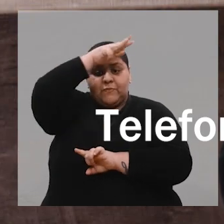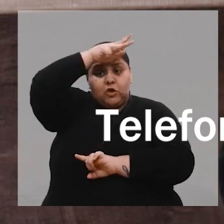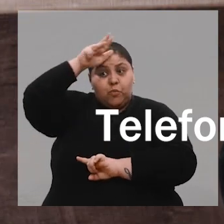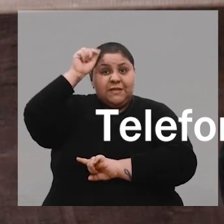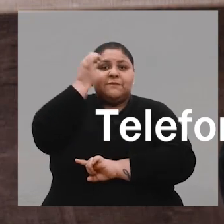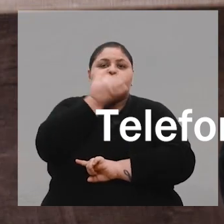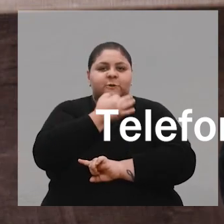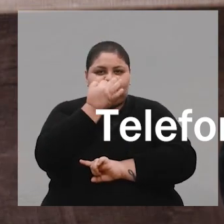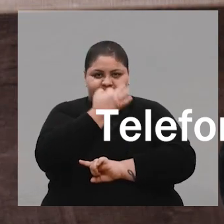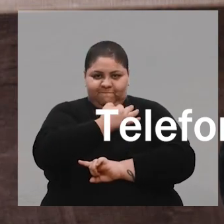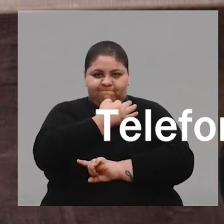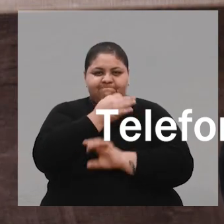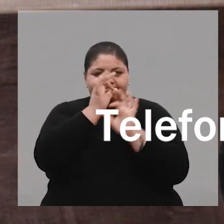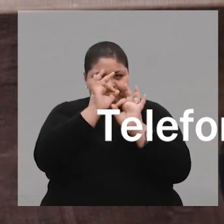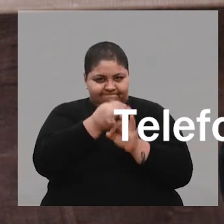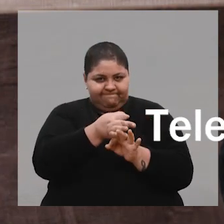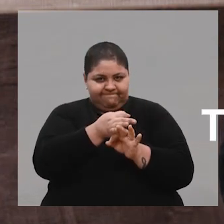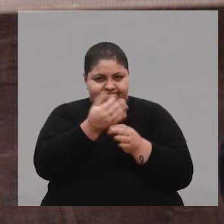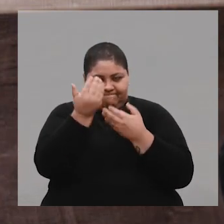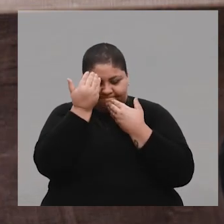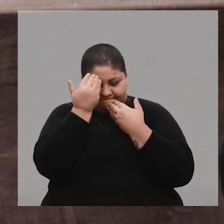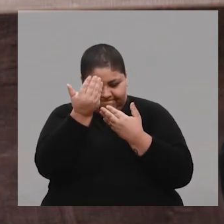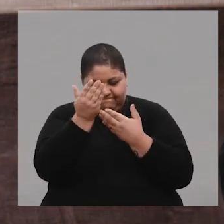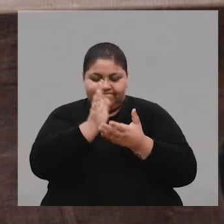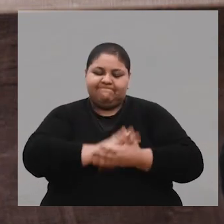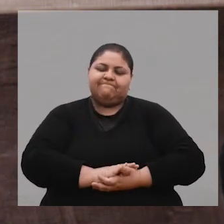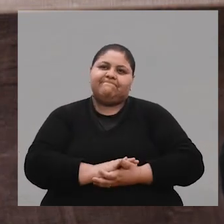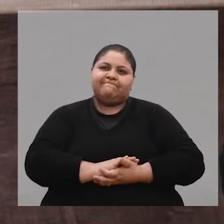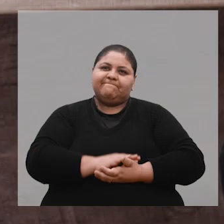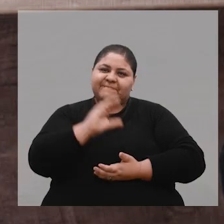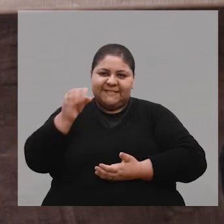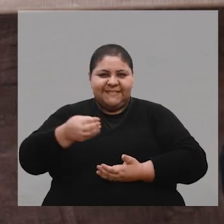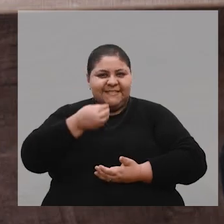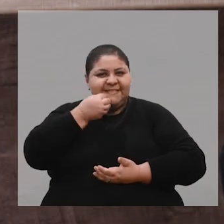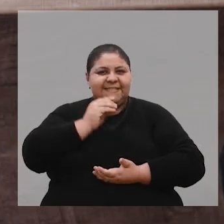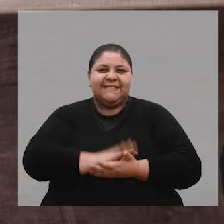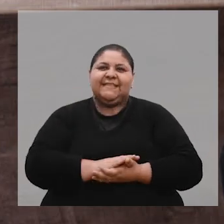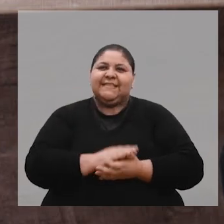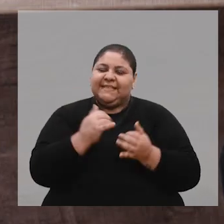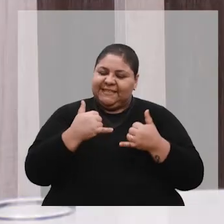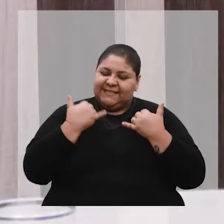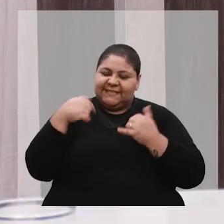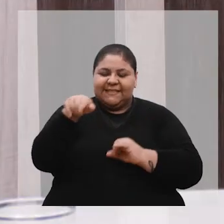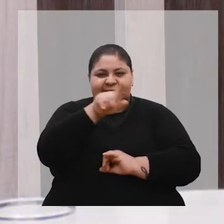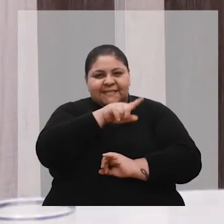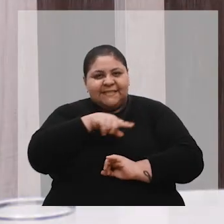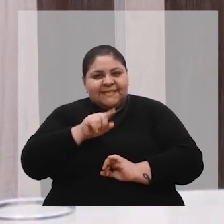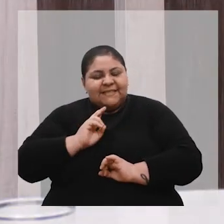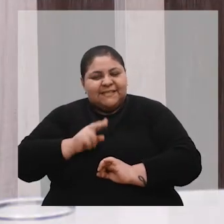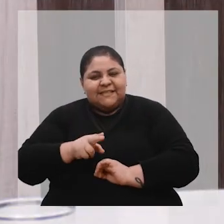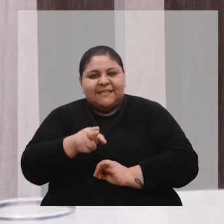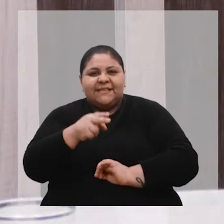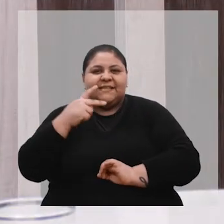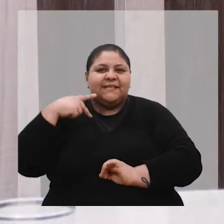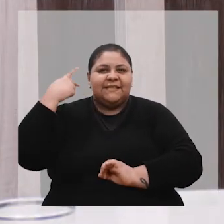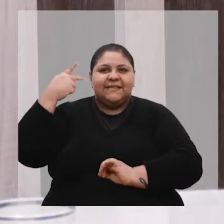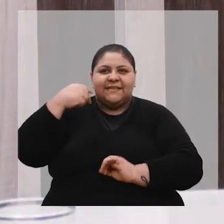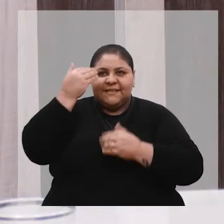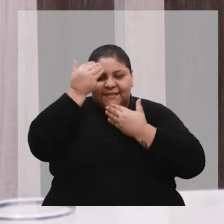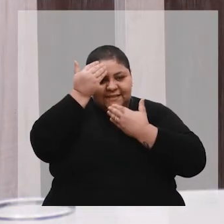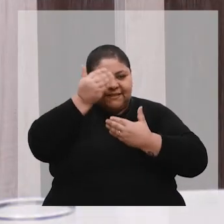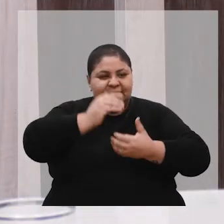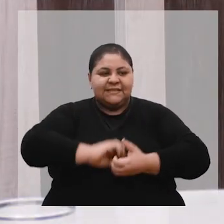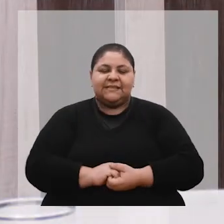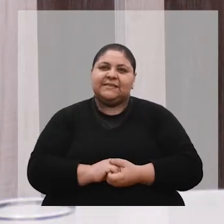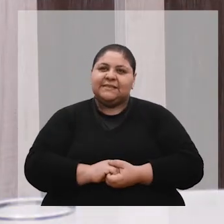o município de Caxias do Sul. Tá certo? Muito obrigado. A honra foi toda nossa, como sempre, vereador.